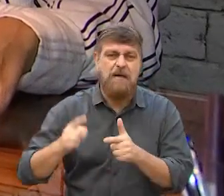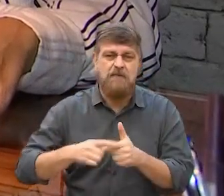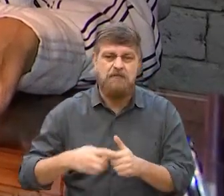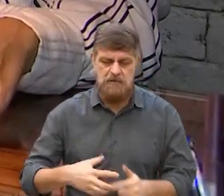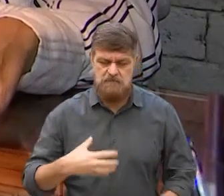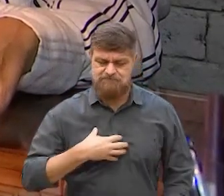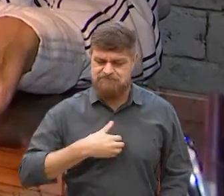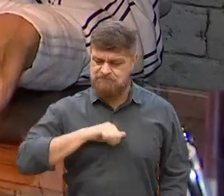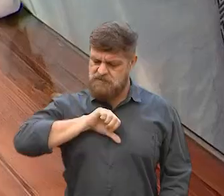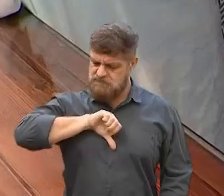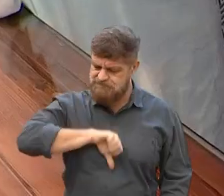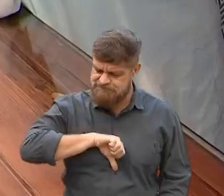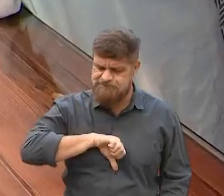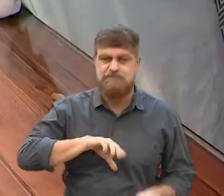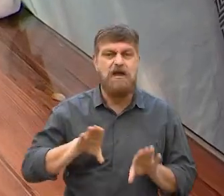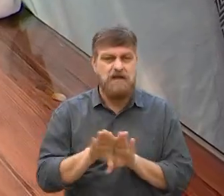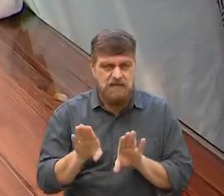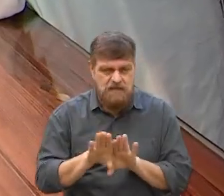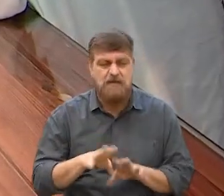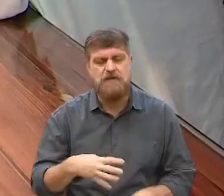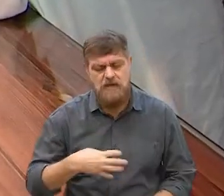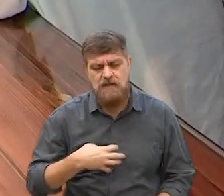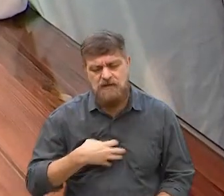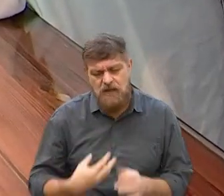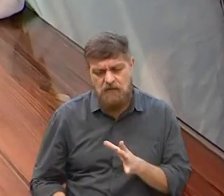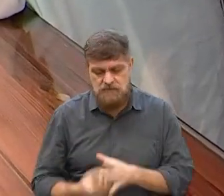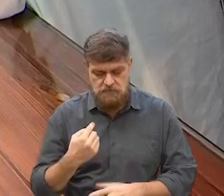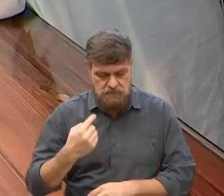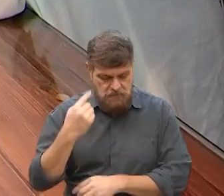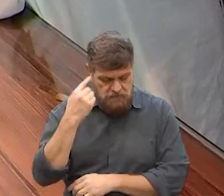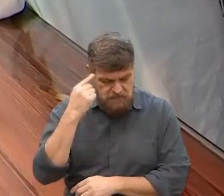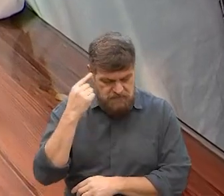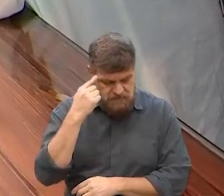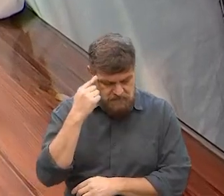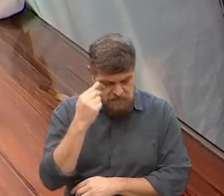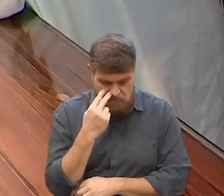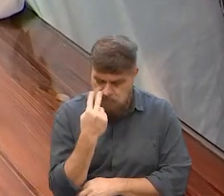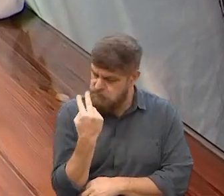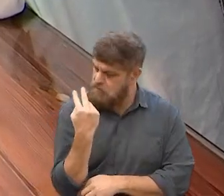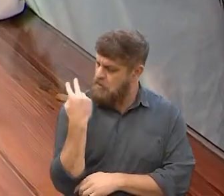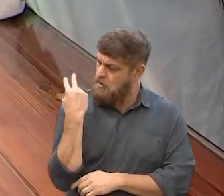Durou um ano essa sociedade e eu continuei desde então. Então a Unitar